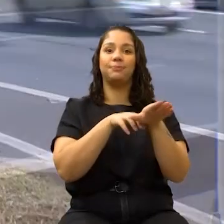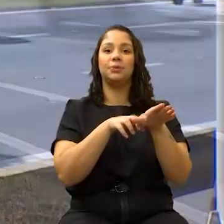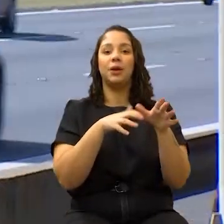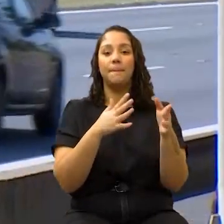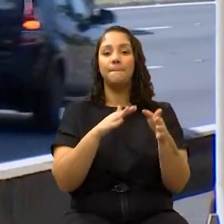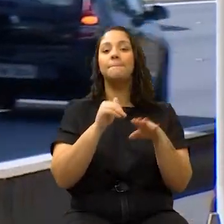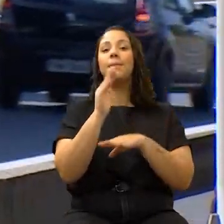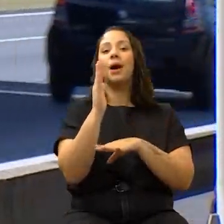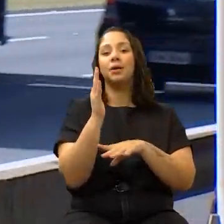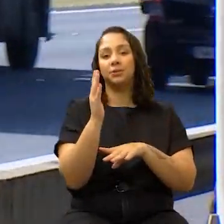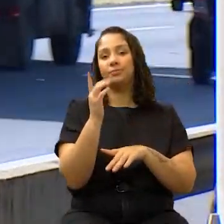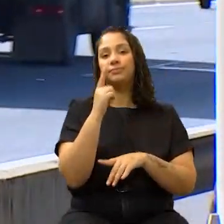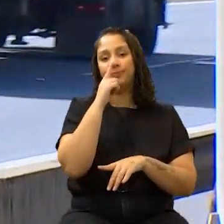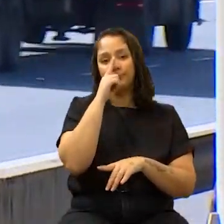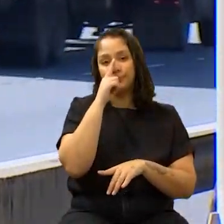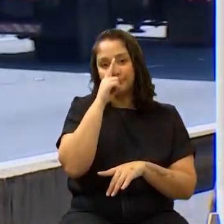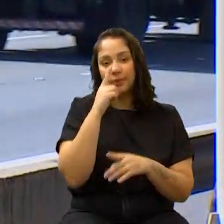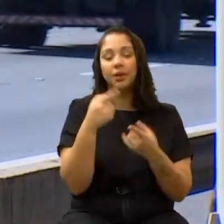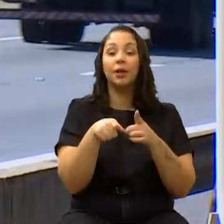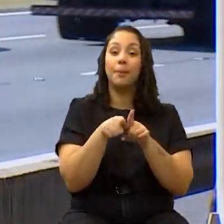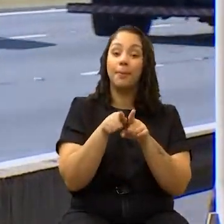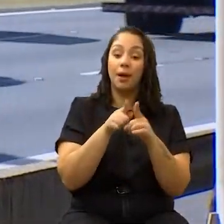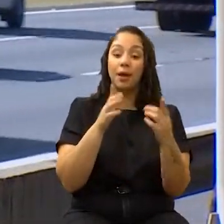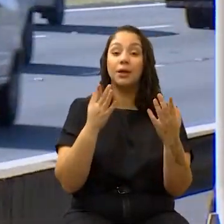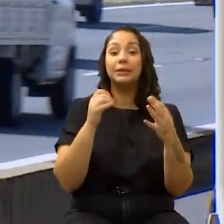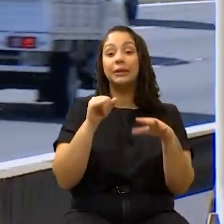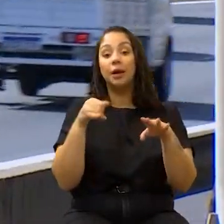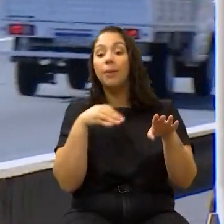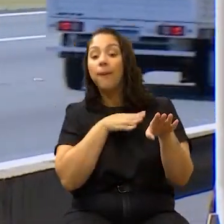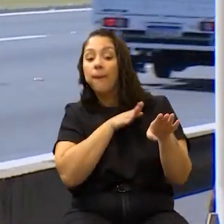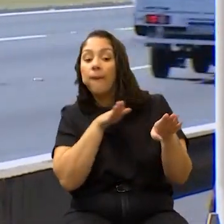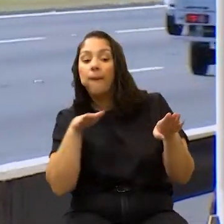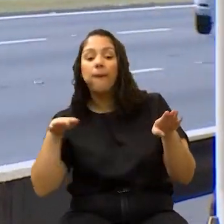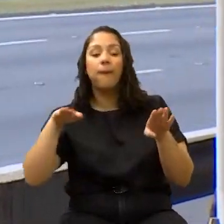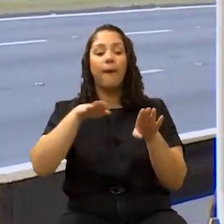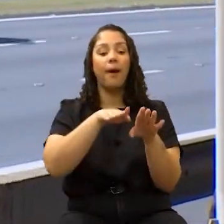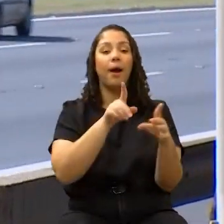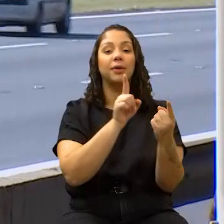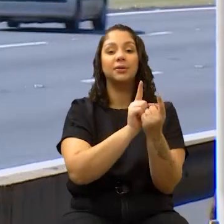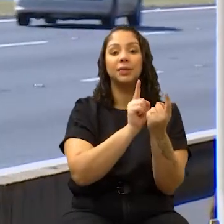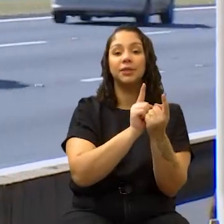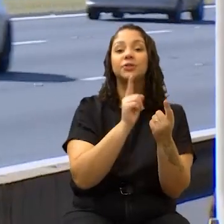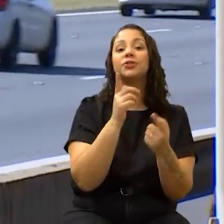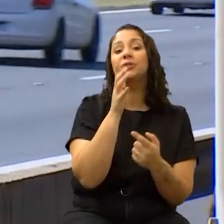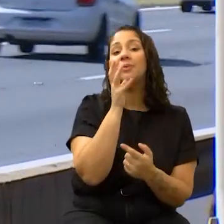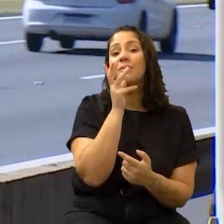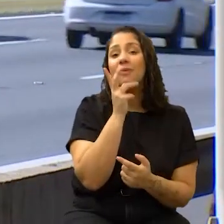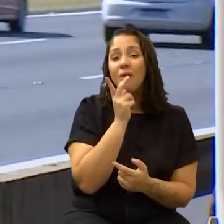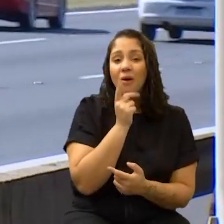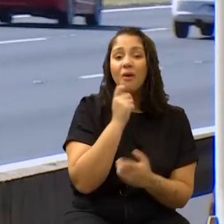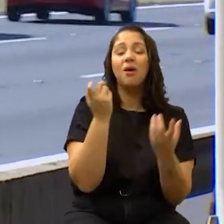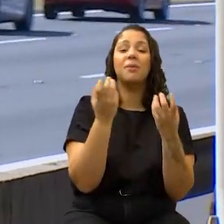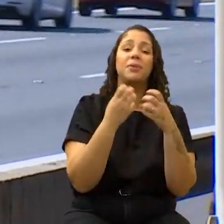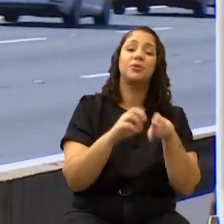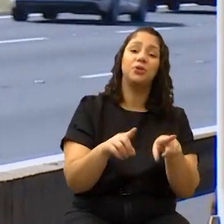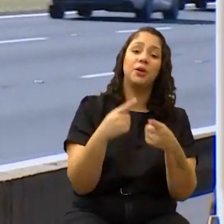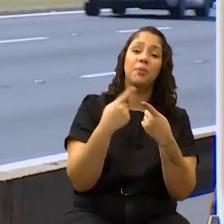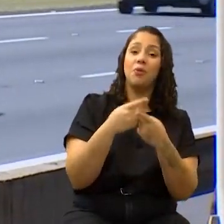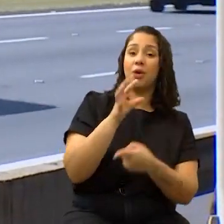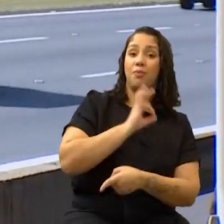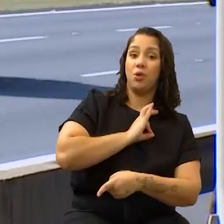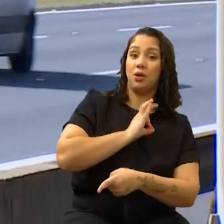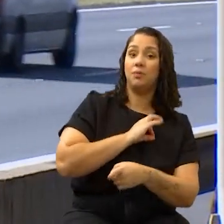acidente, bem como o atendimento também acaba ficando, às vezes, demorado, prejudicado, tanto pelo